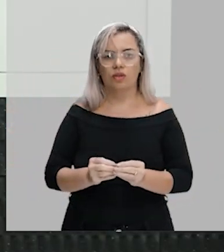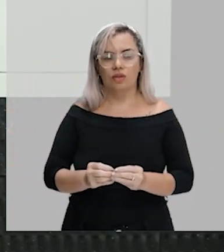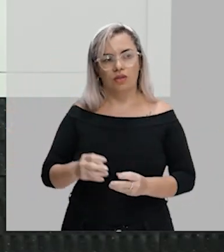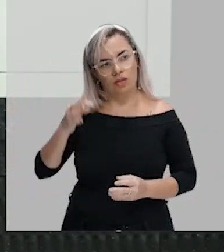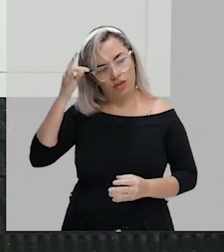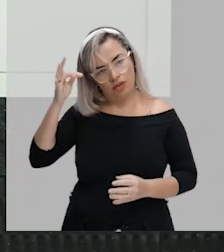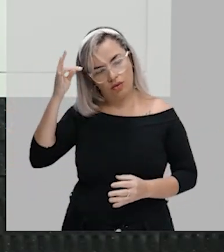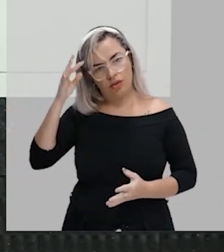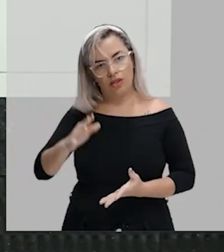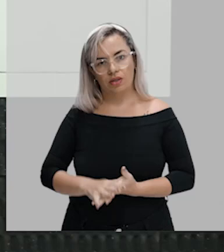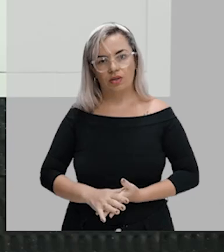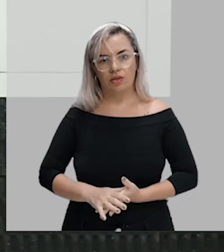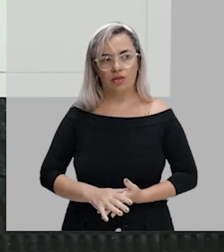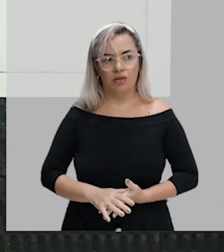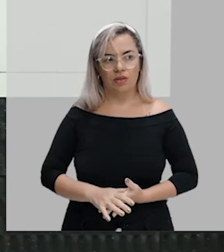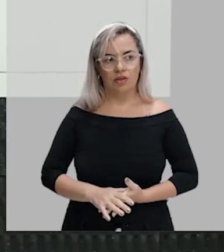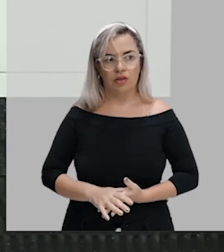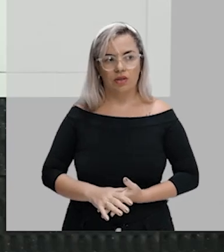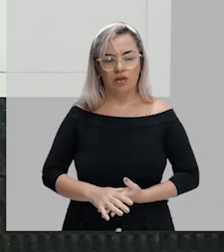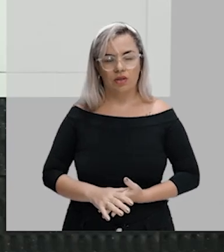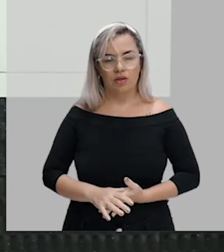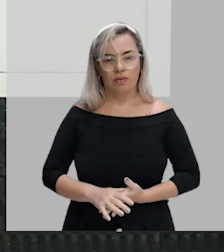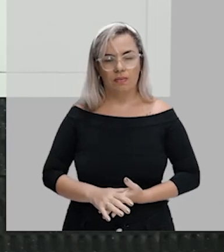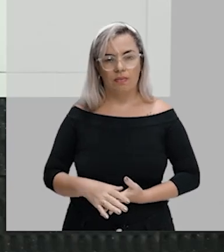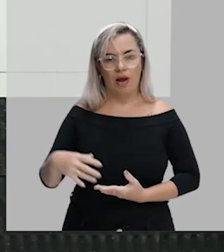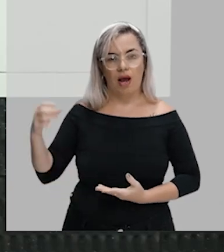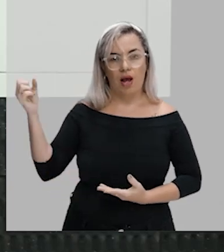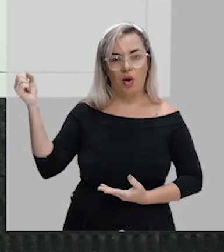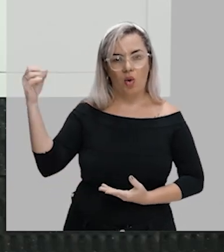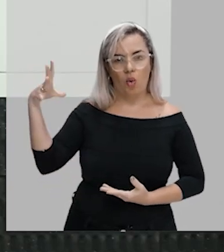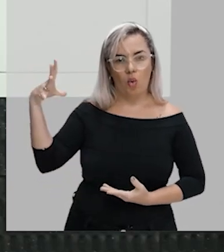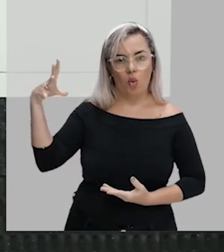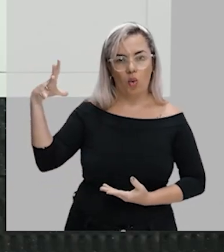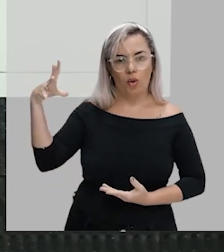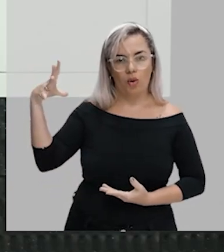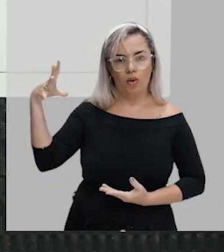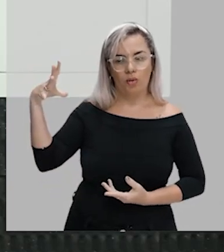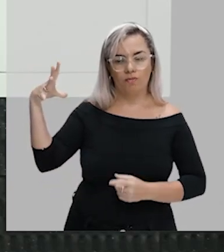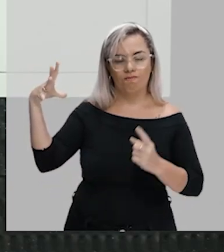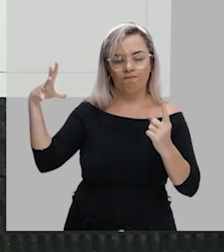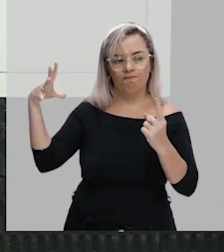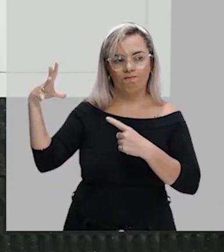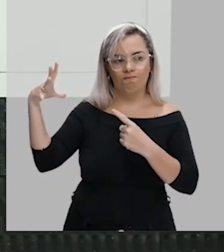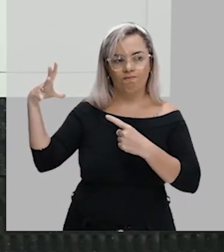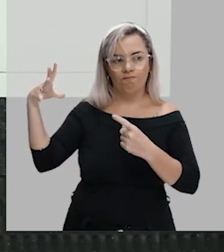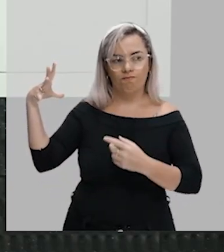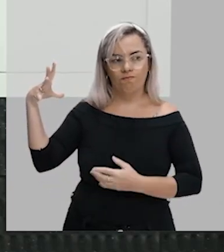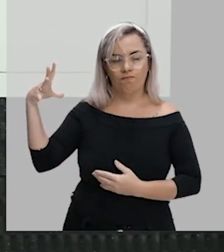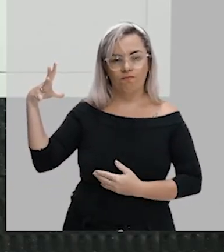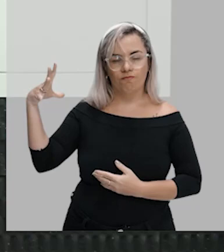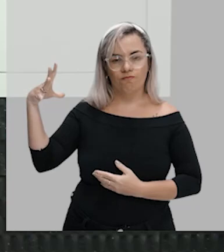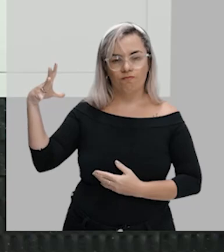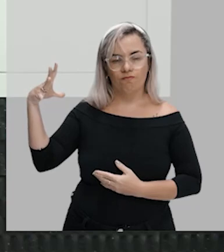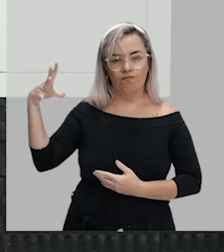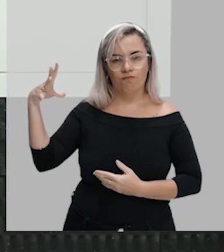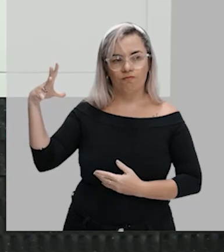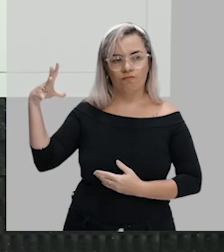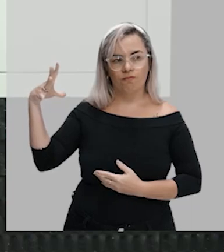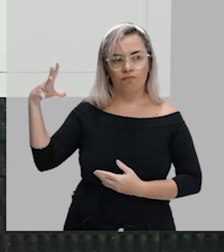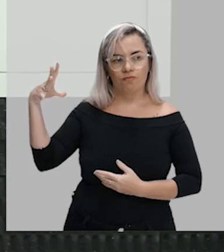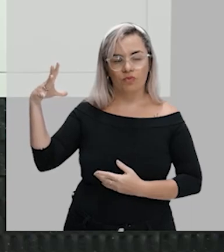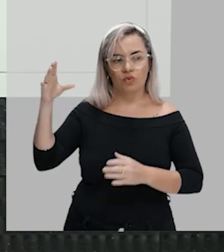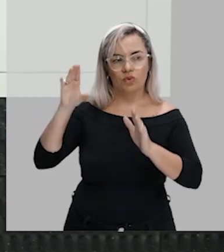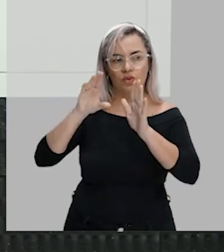Que a luz, né, a luz é uma onda